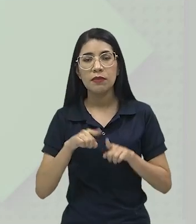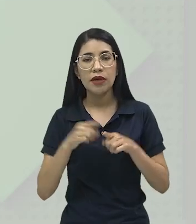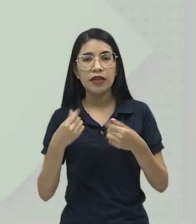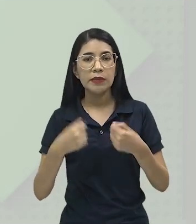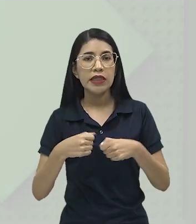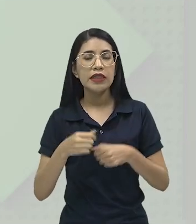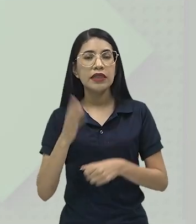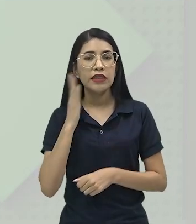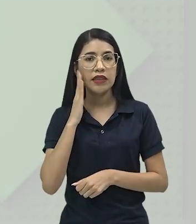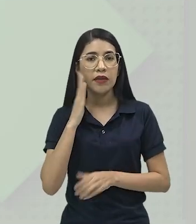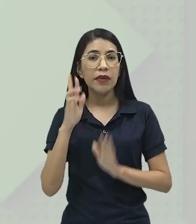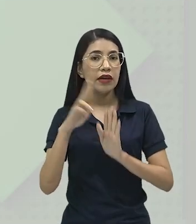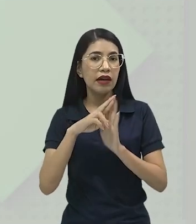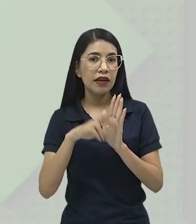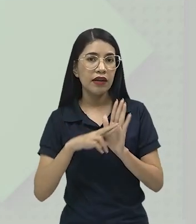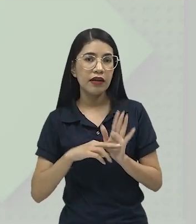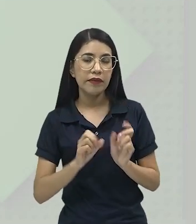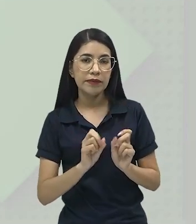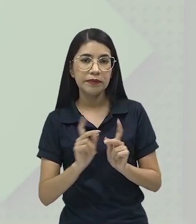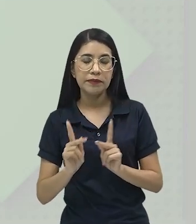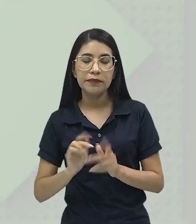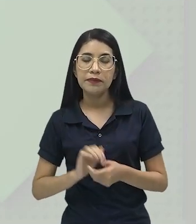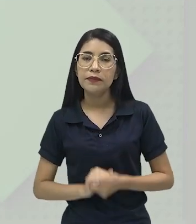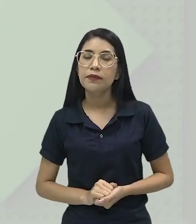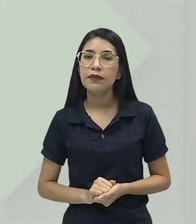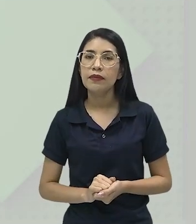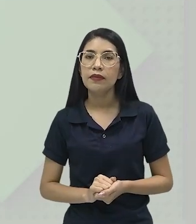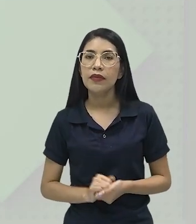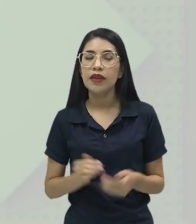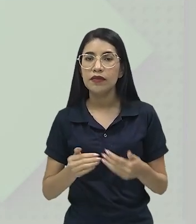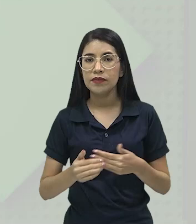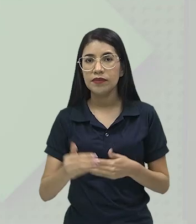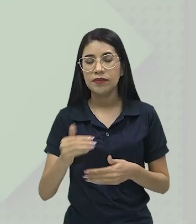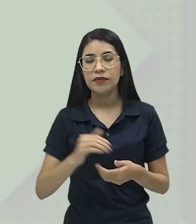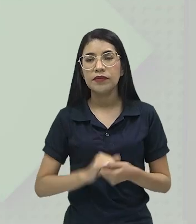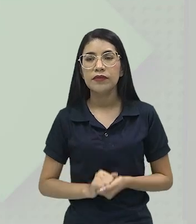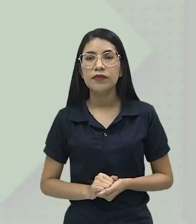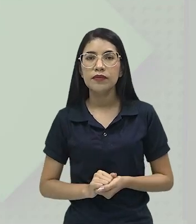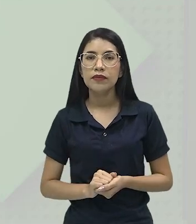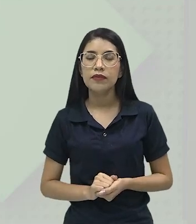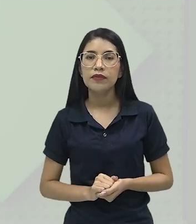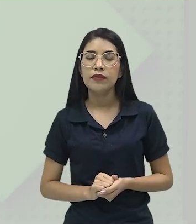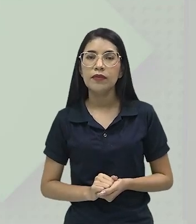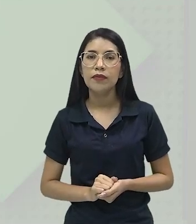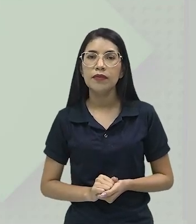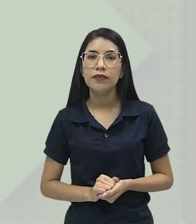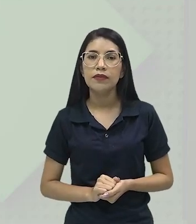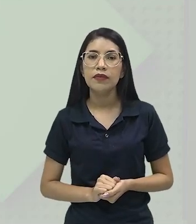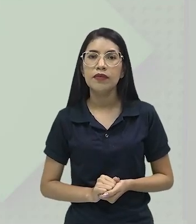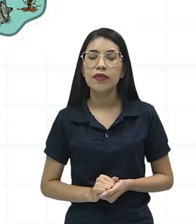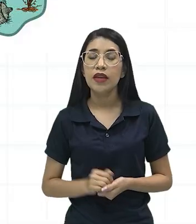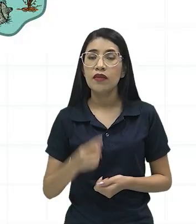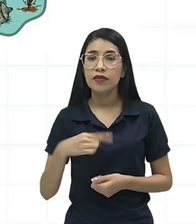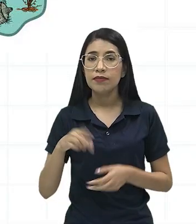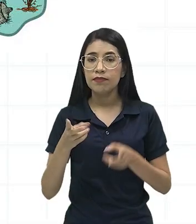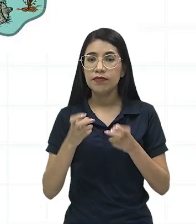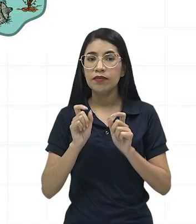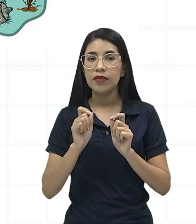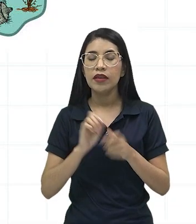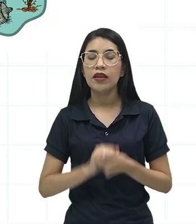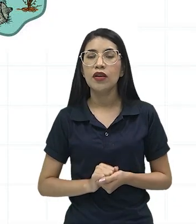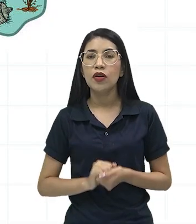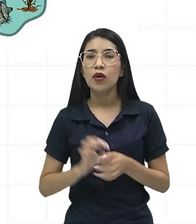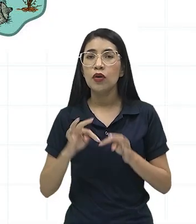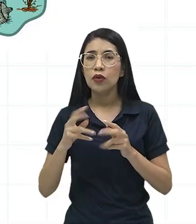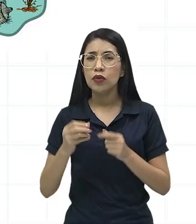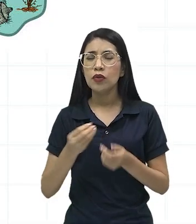precisa aprender um pouquinho dessas regras. E para a gente avançar aí falando de taxonomia ainda, você observa aí que todos